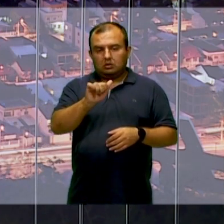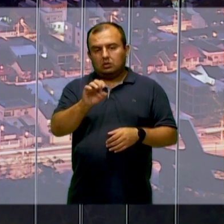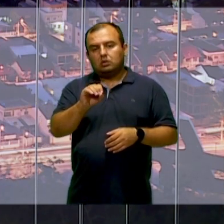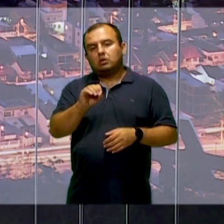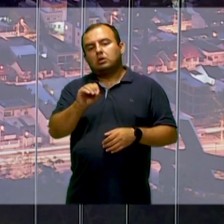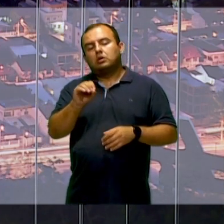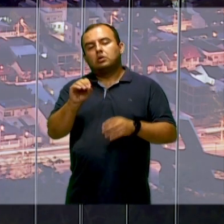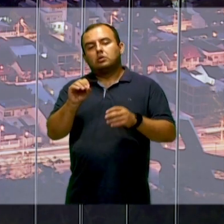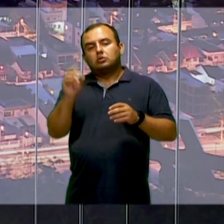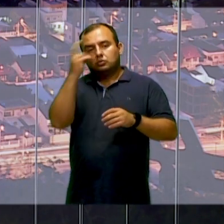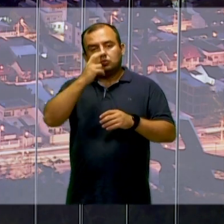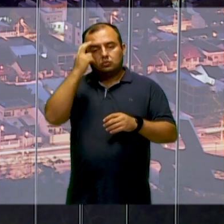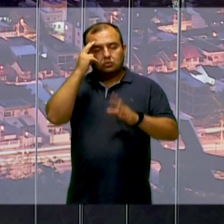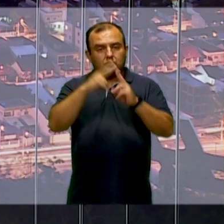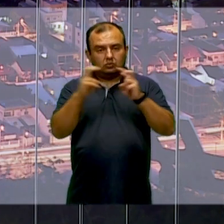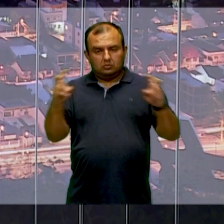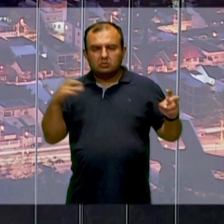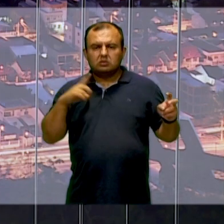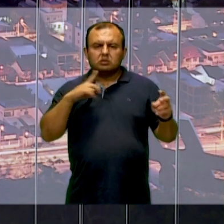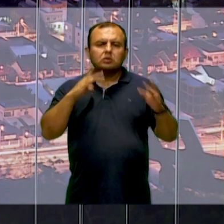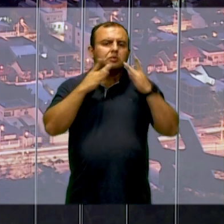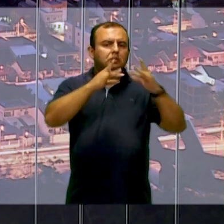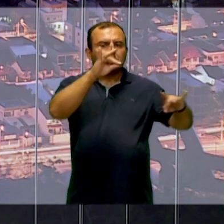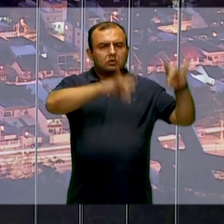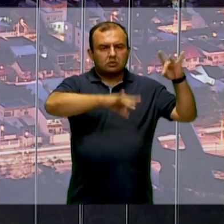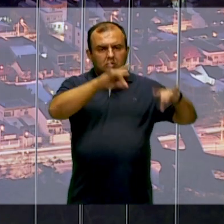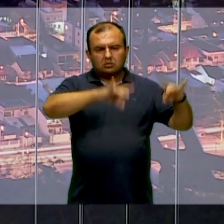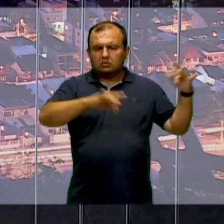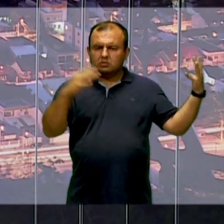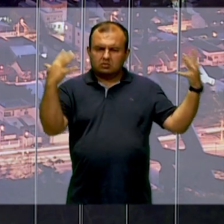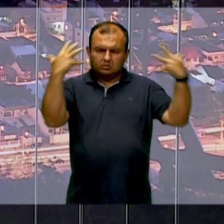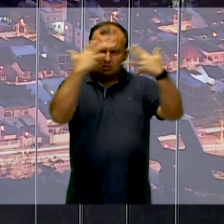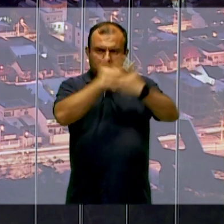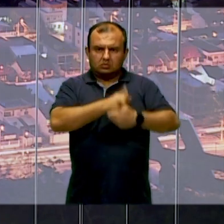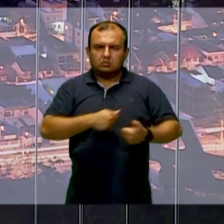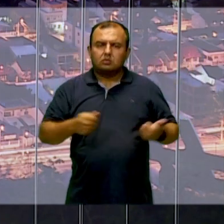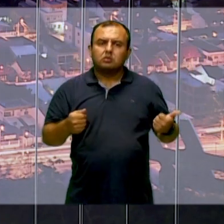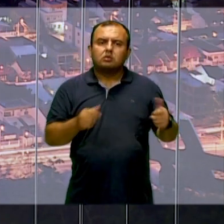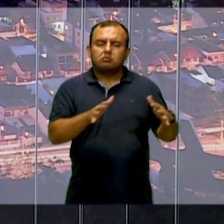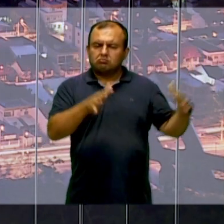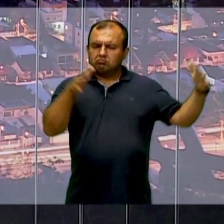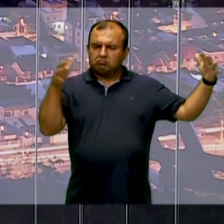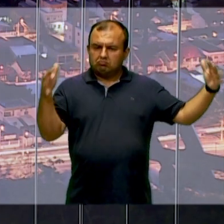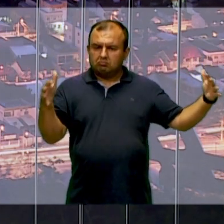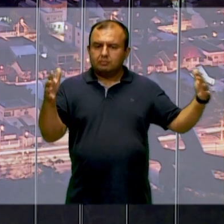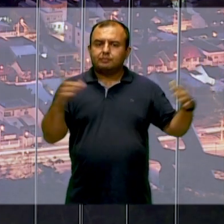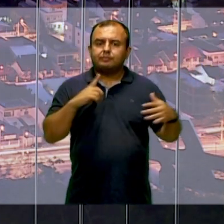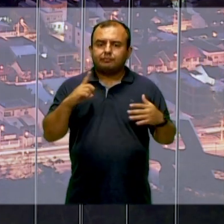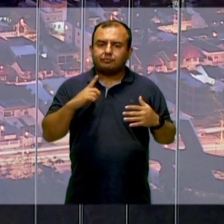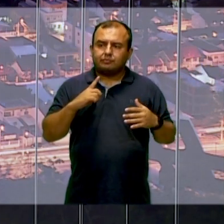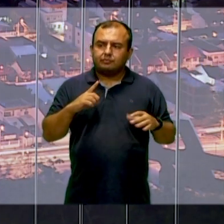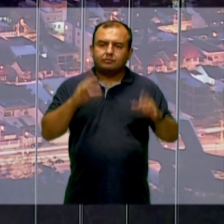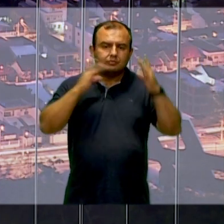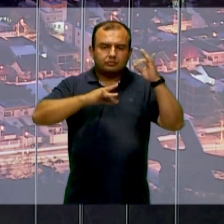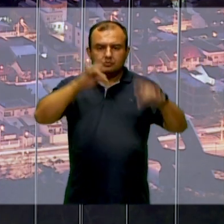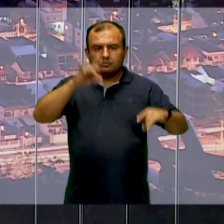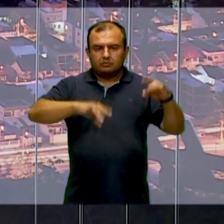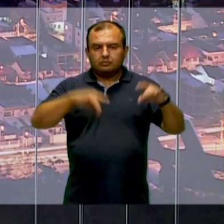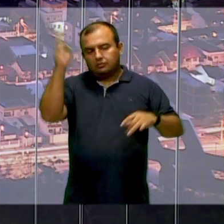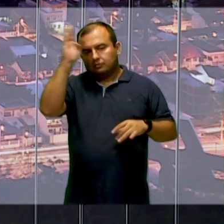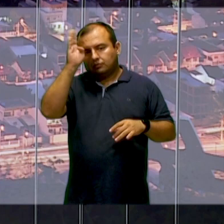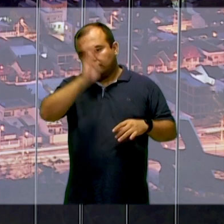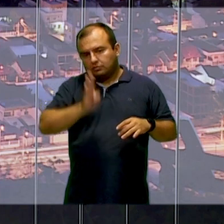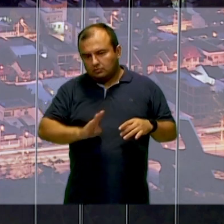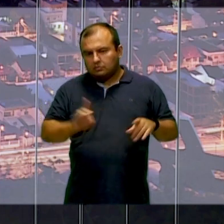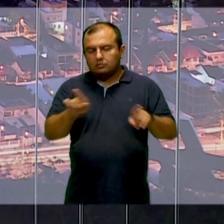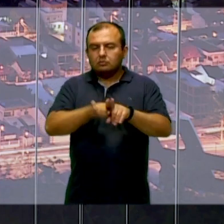SIC. Eles têm um teatro muito bonito lá, muito grande, e que recebe espetáculos tanto